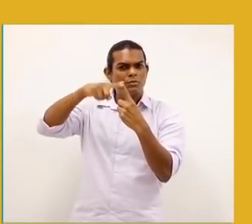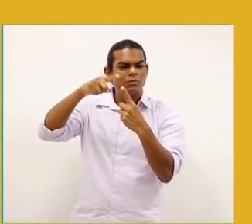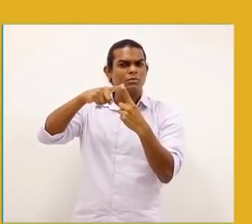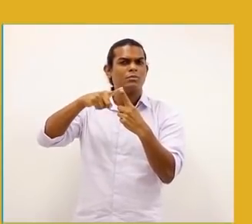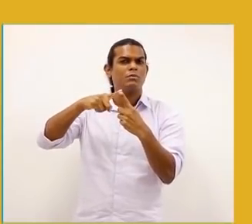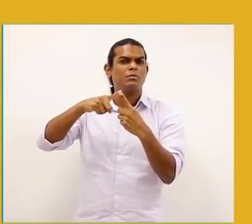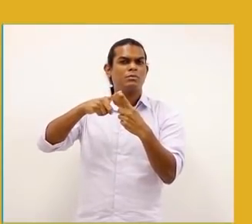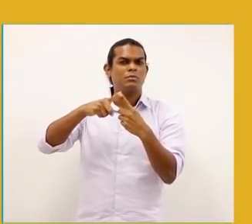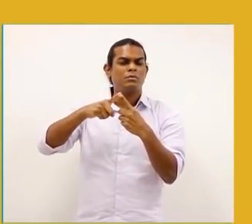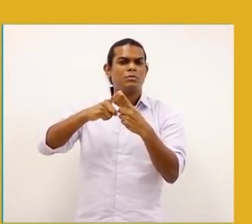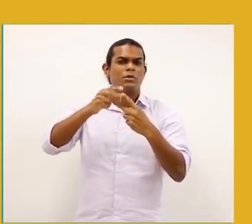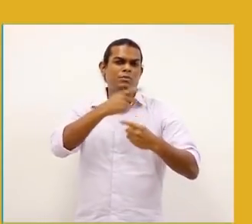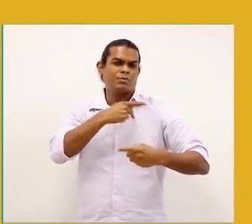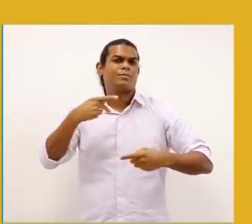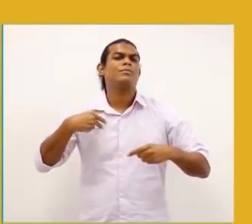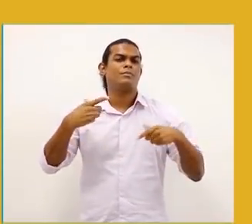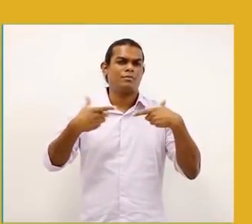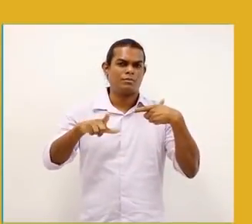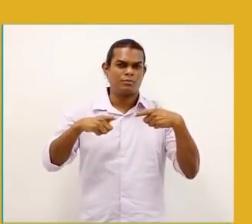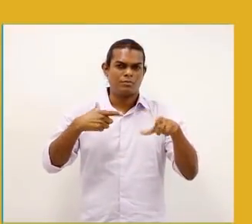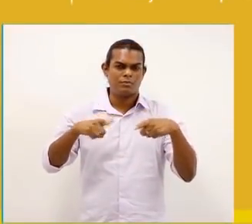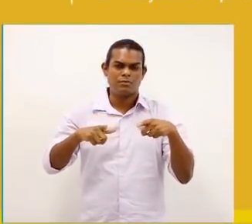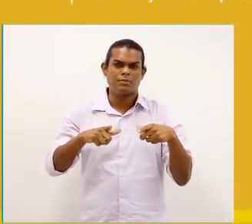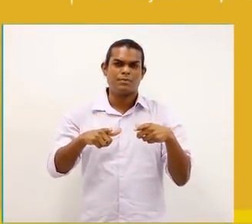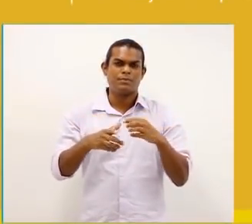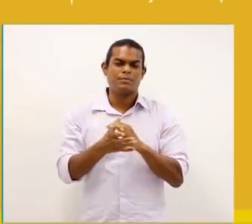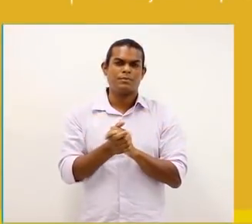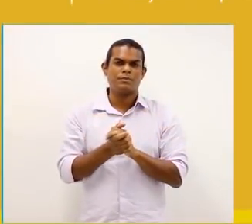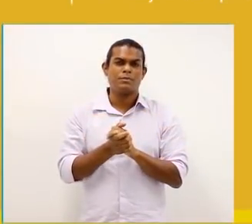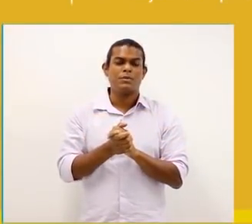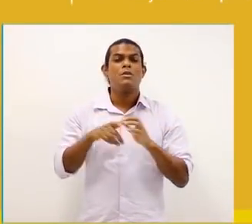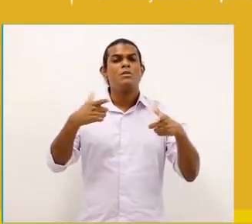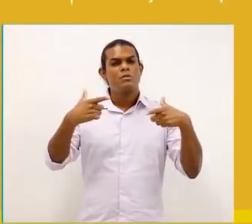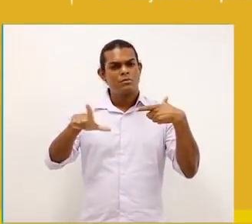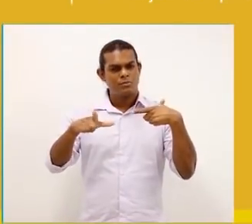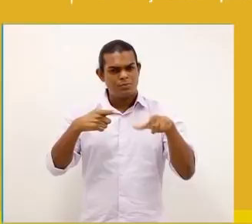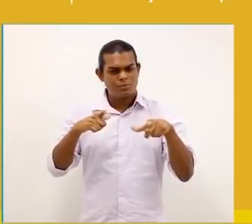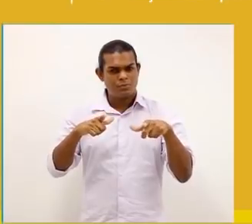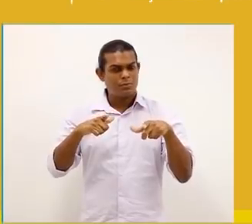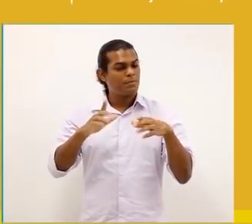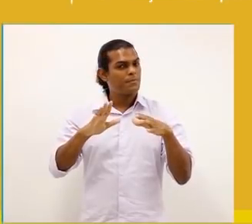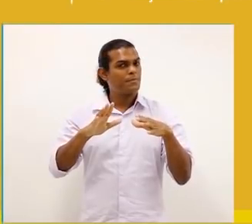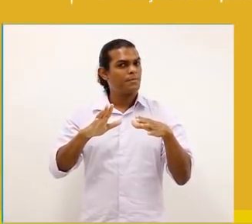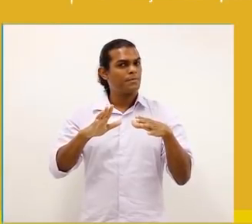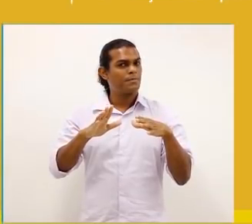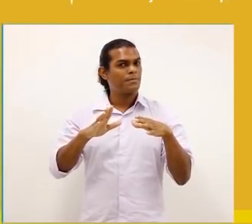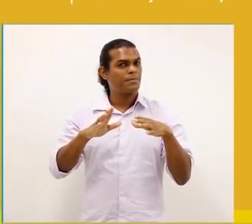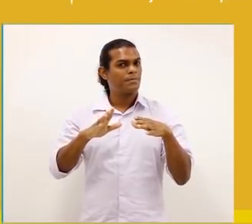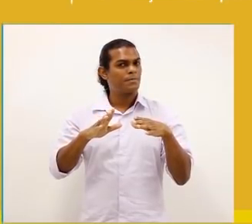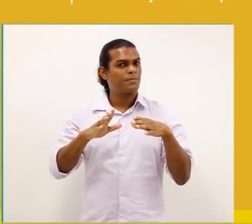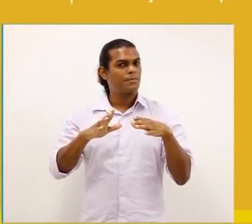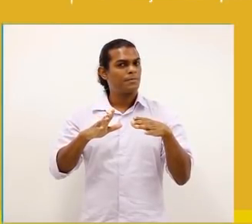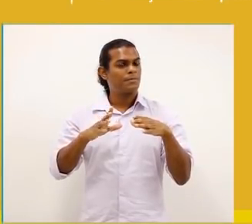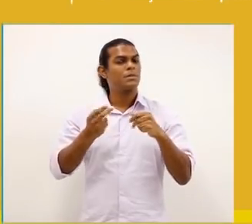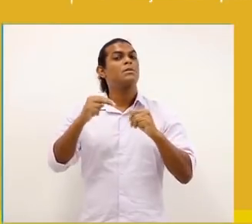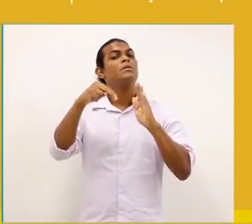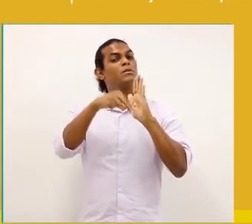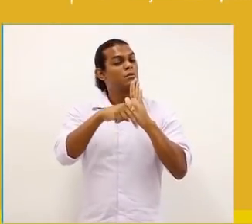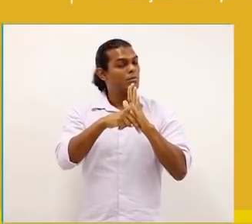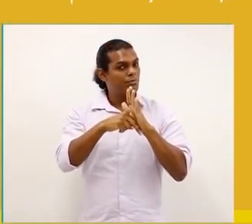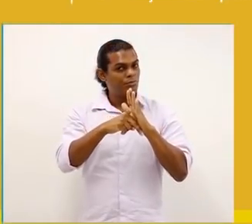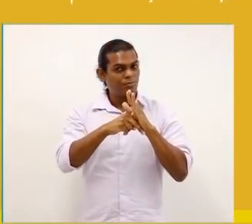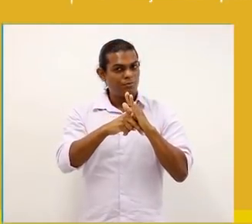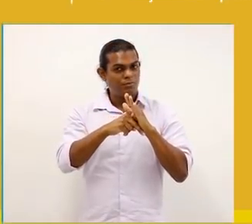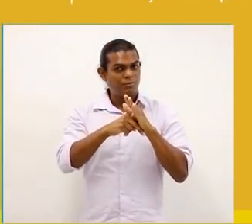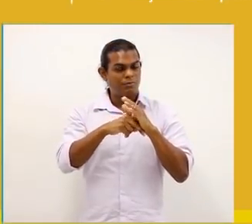preocupação, que é a saúde do trabalhador. O trabalhador, ele tem toda essa preocupação a norma tem toda essa